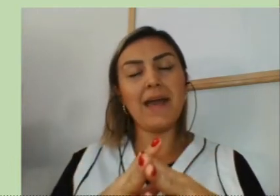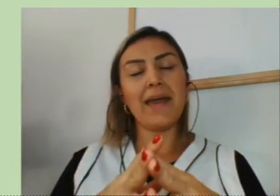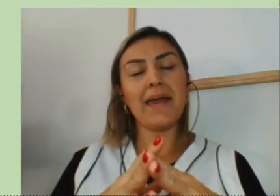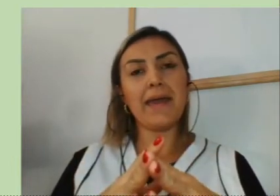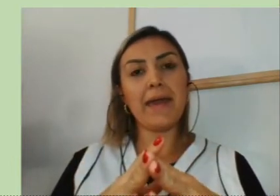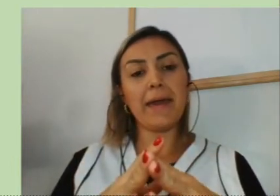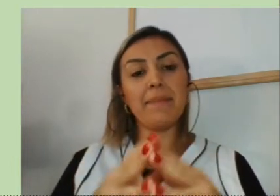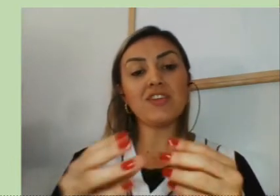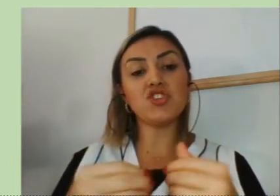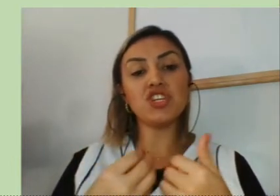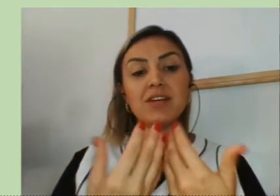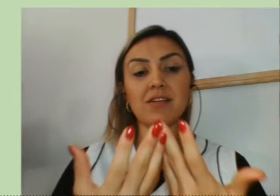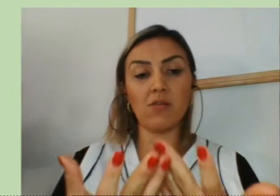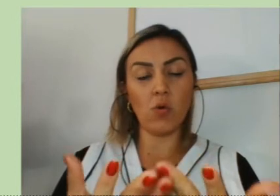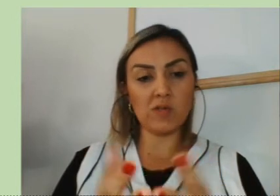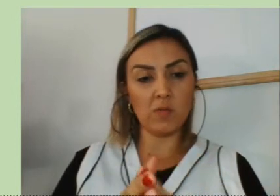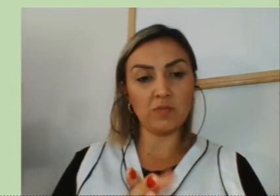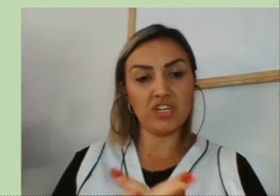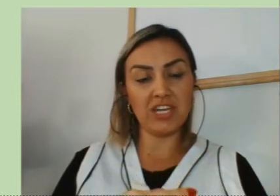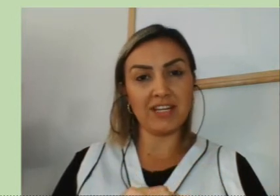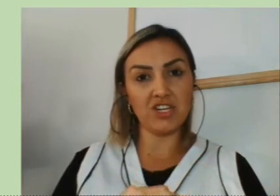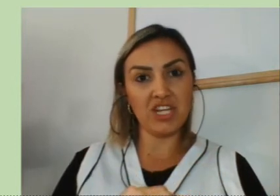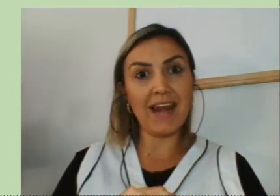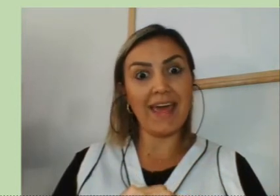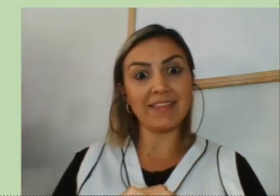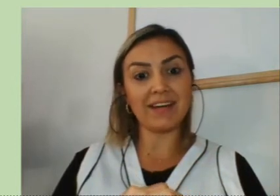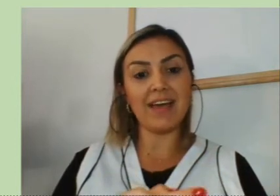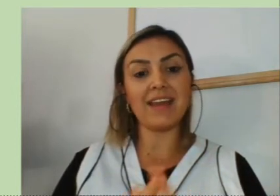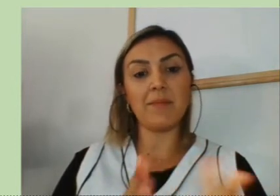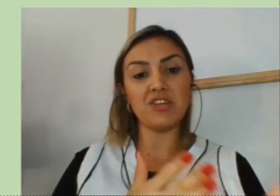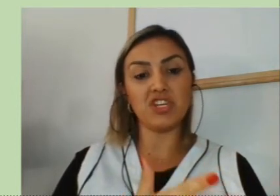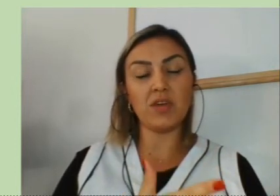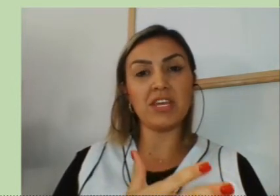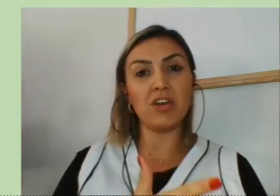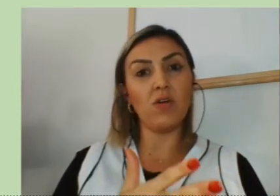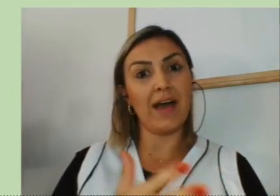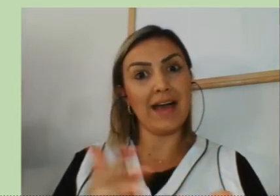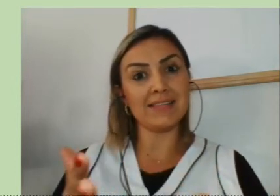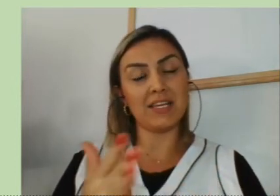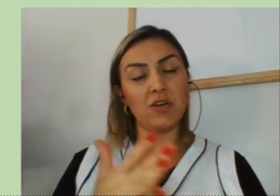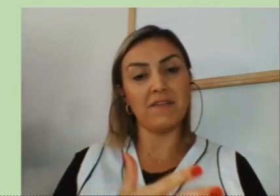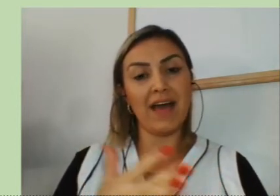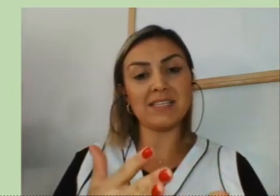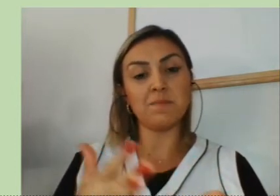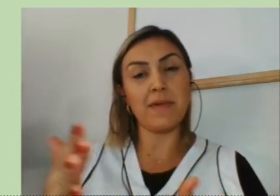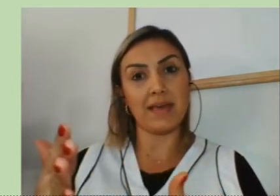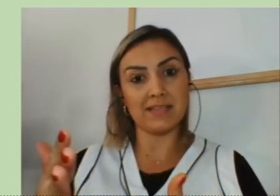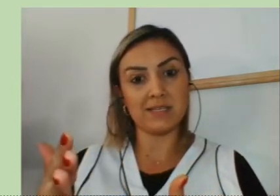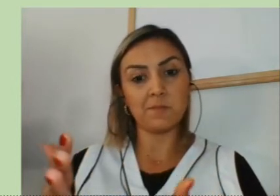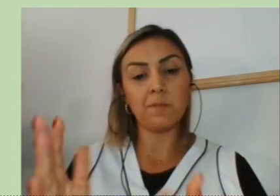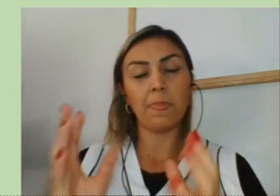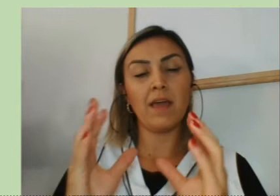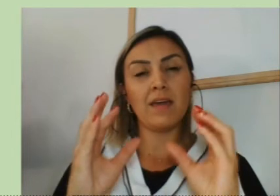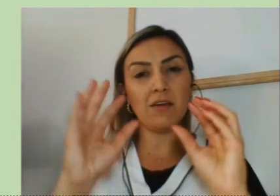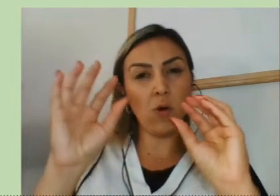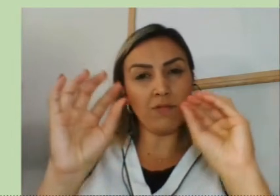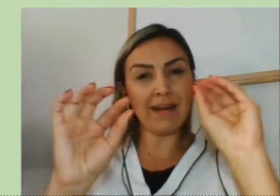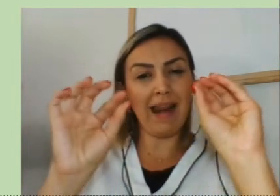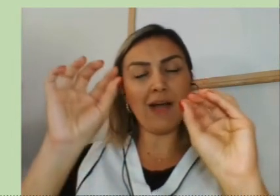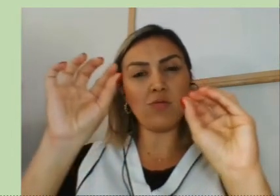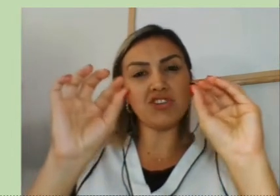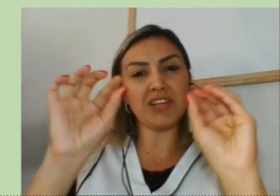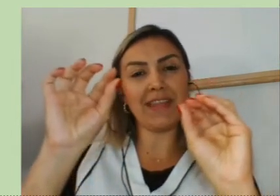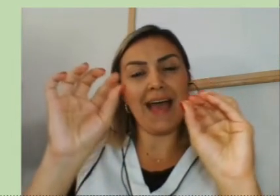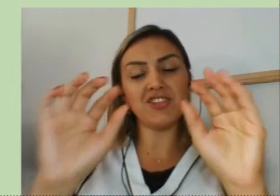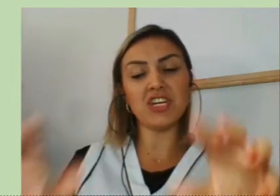para medir o consumo de energia elétrica, ele é medido em quilowatts mês. Encontra